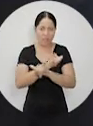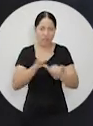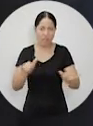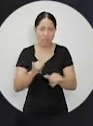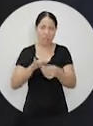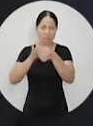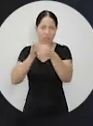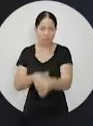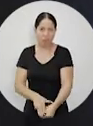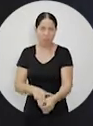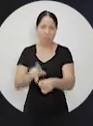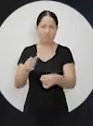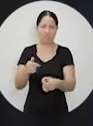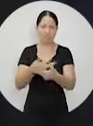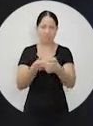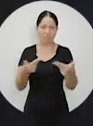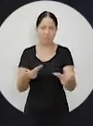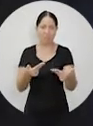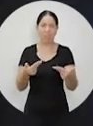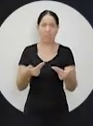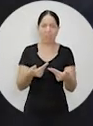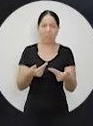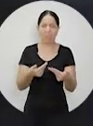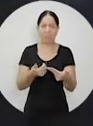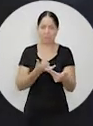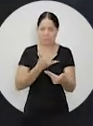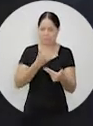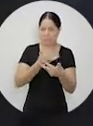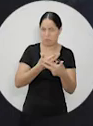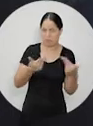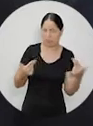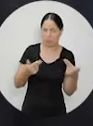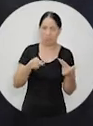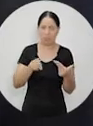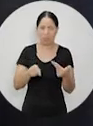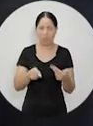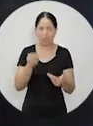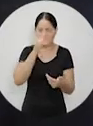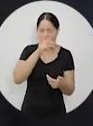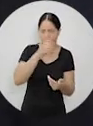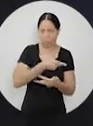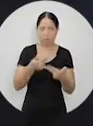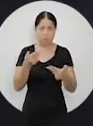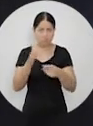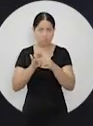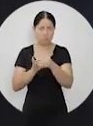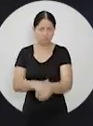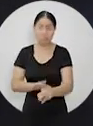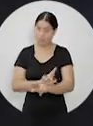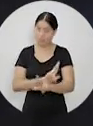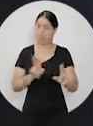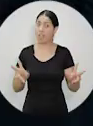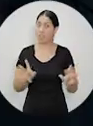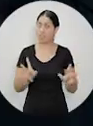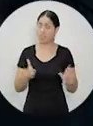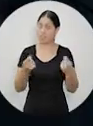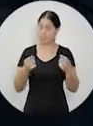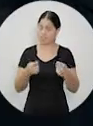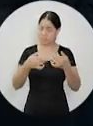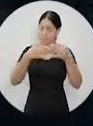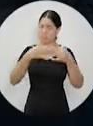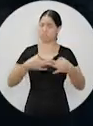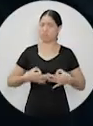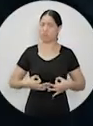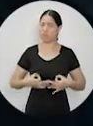honra, que caluniem, que difamem determinado juiz pela forma como ele decidiu, é algo um pouco diferente. Então, a ideia é que nós